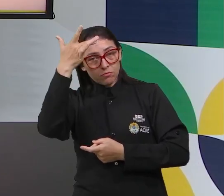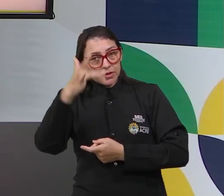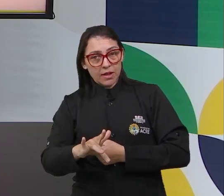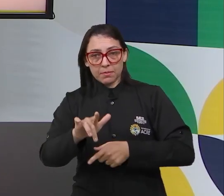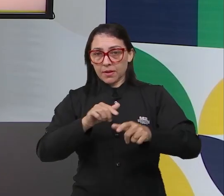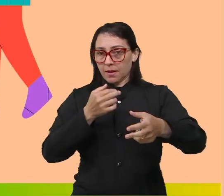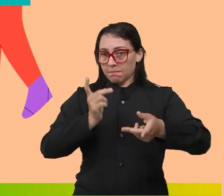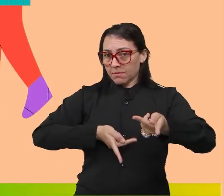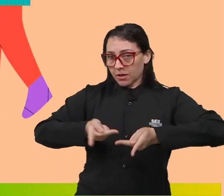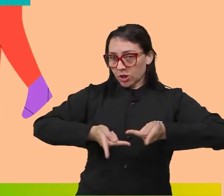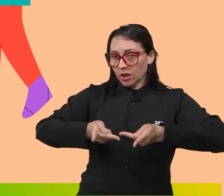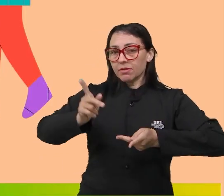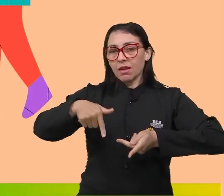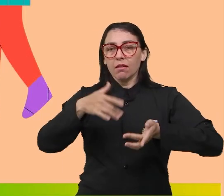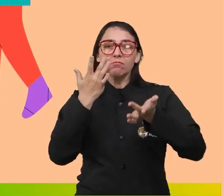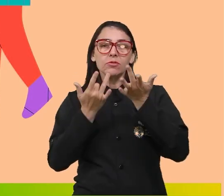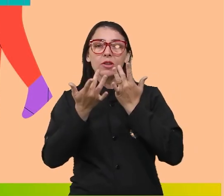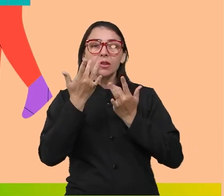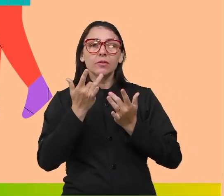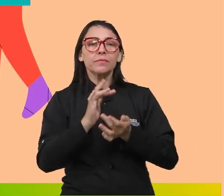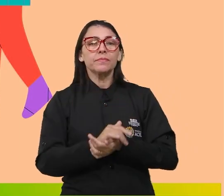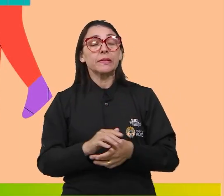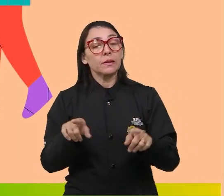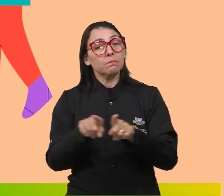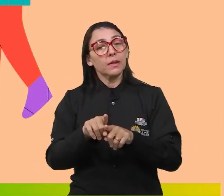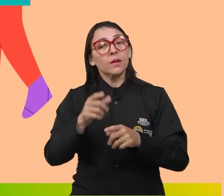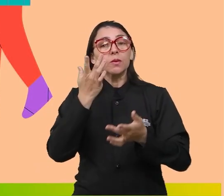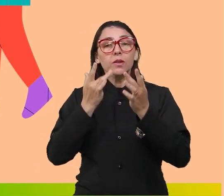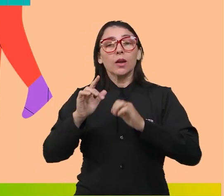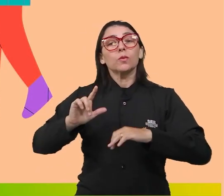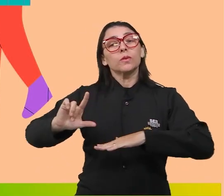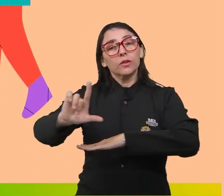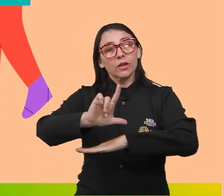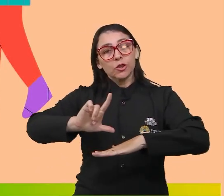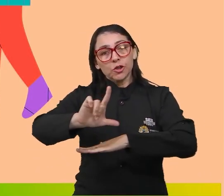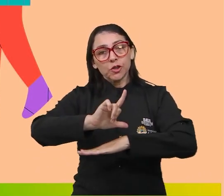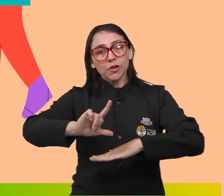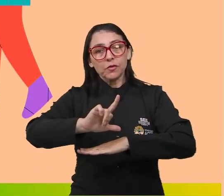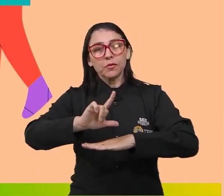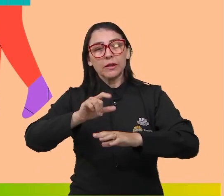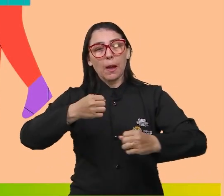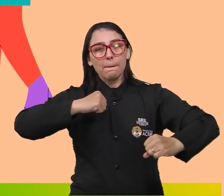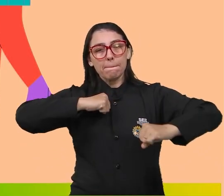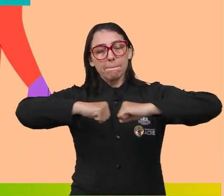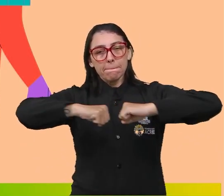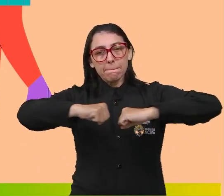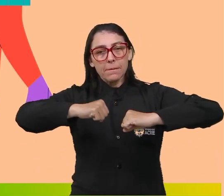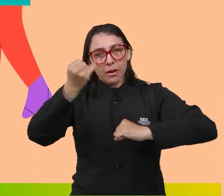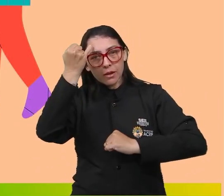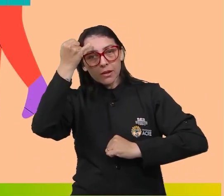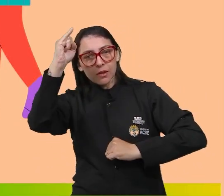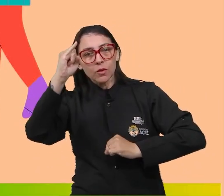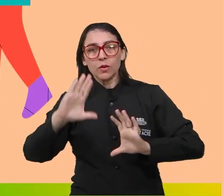que é um teatro. E a gente também tem o teatro legislativo, que são debates e criações